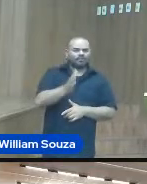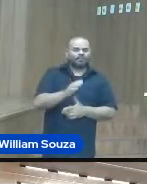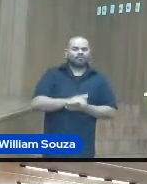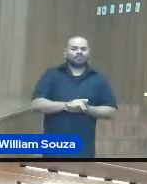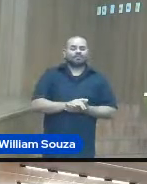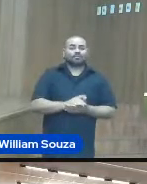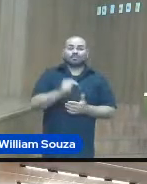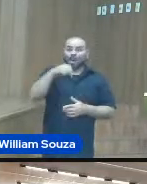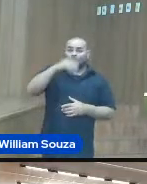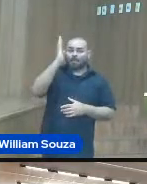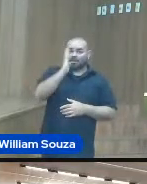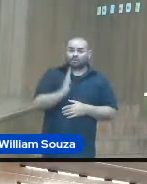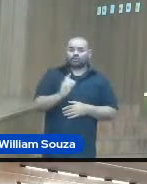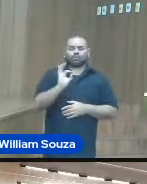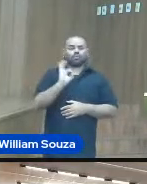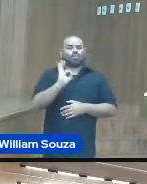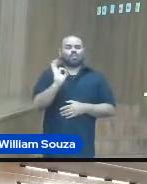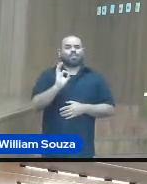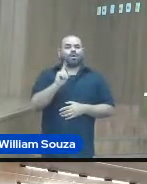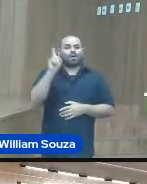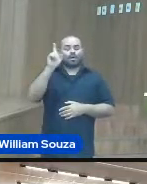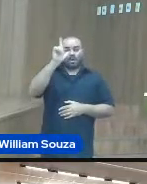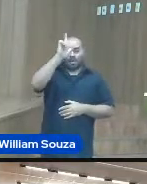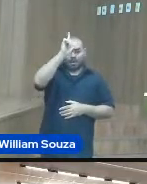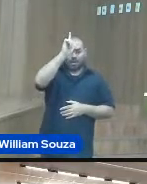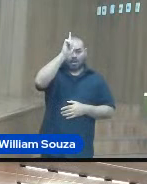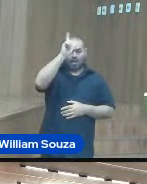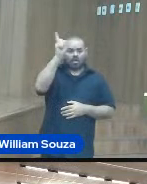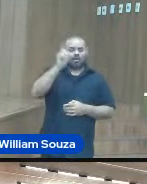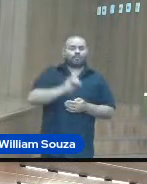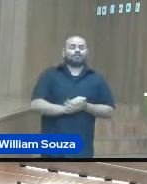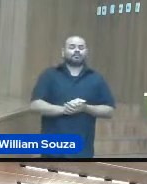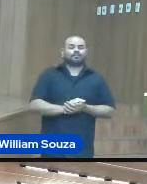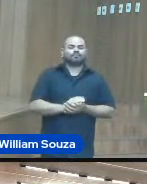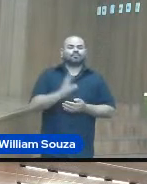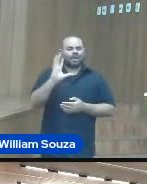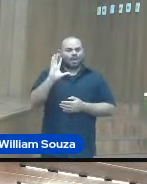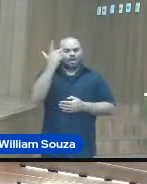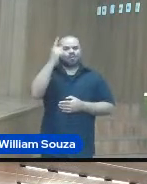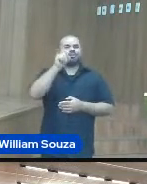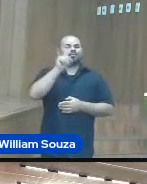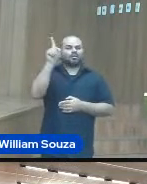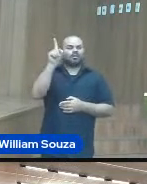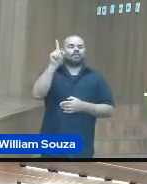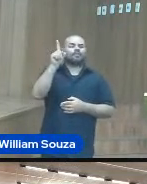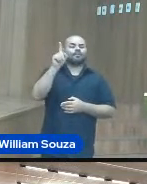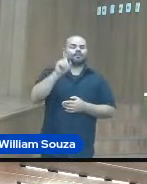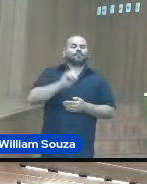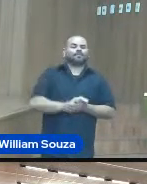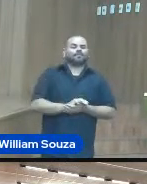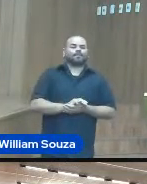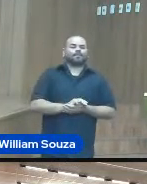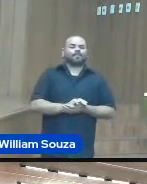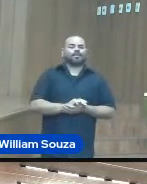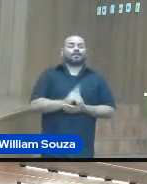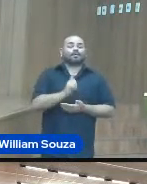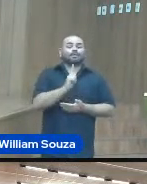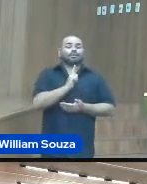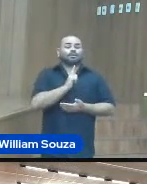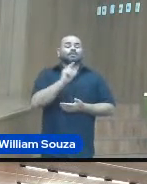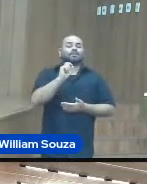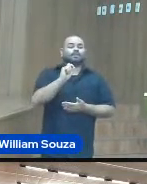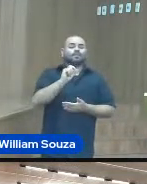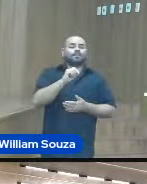Brasil, não. Tô falando da Alemanha, tá? Isso aí aconteceu lá. E aí havia, digamos assim, os países